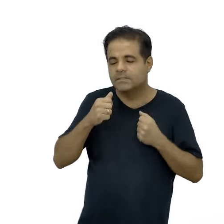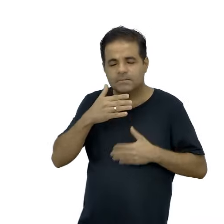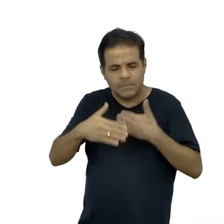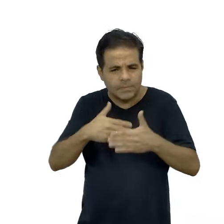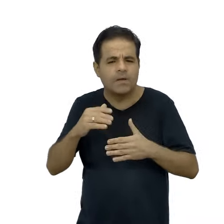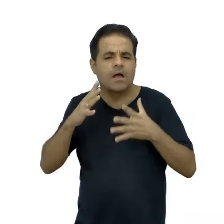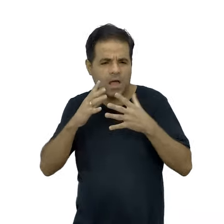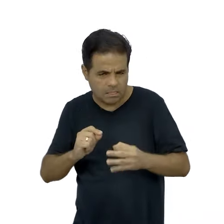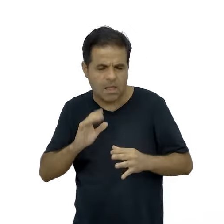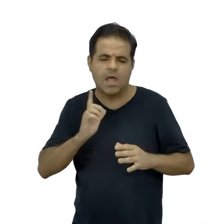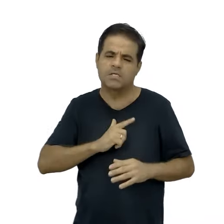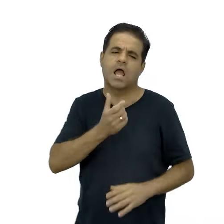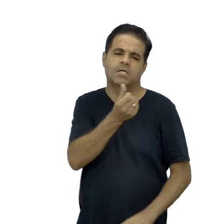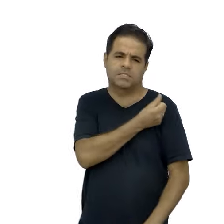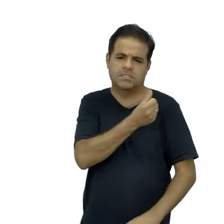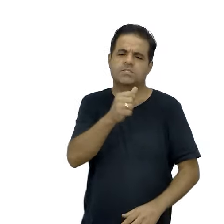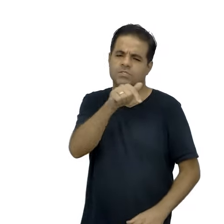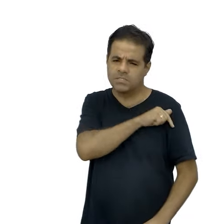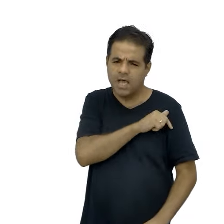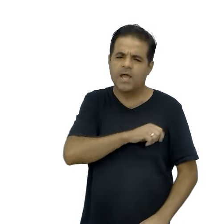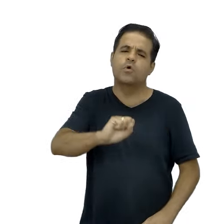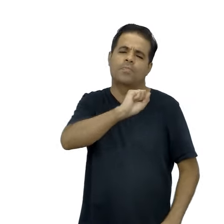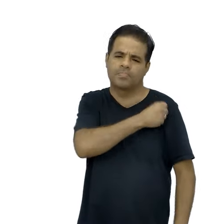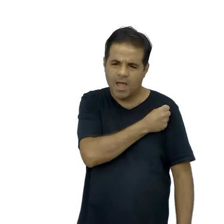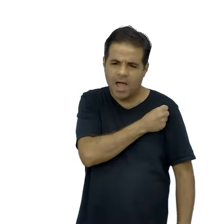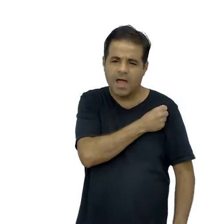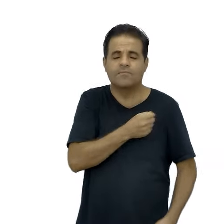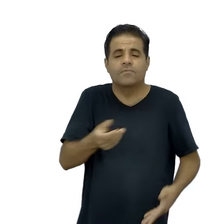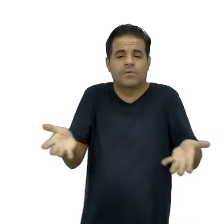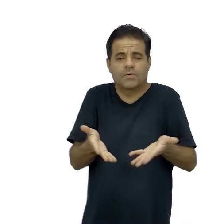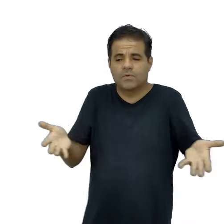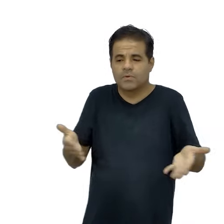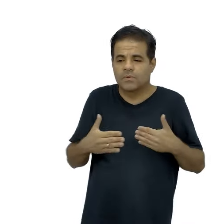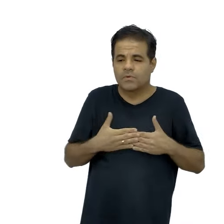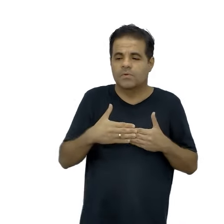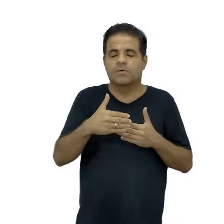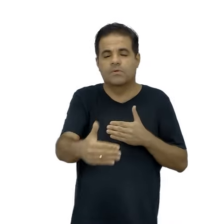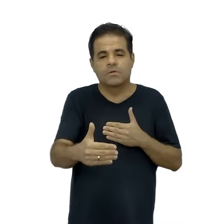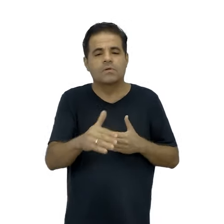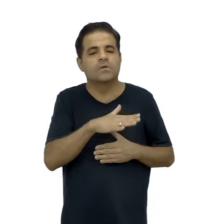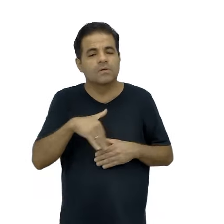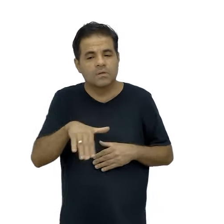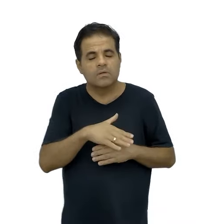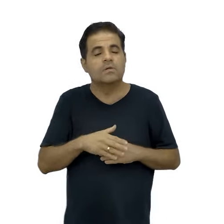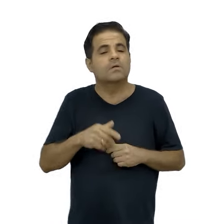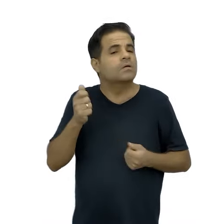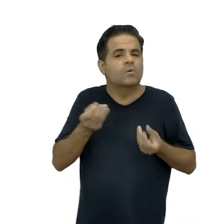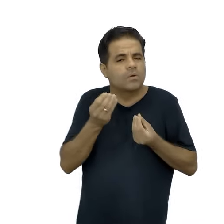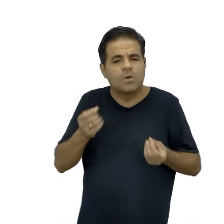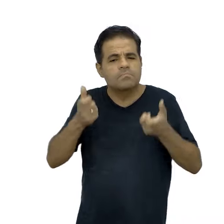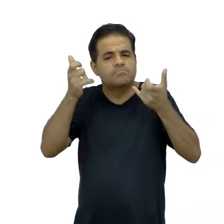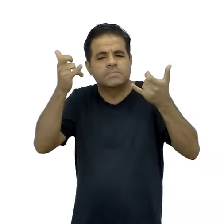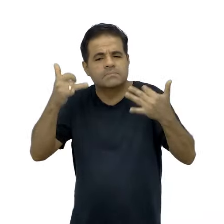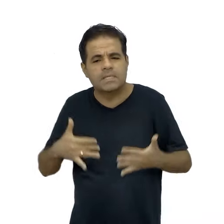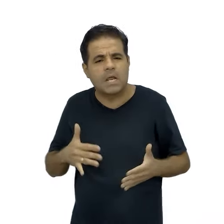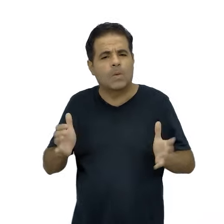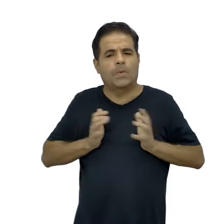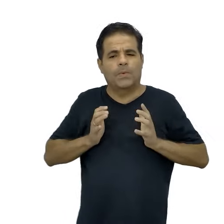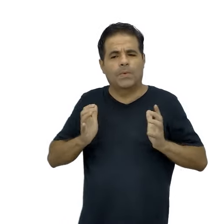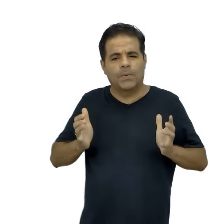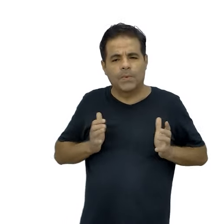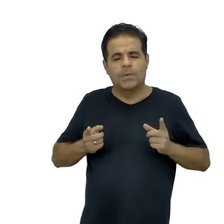têm lá do 6º ano, do 7º, do 8º, e agora no 9º ano nós estamos retomando com esse material rico que